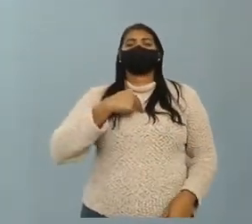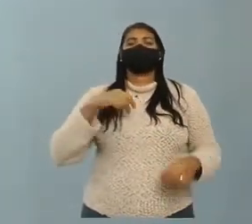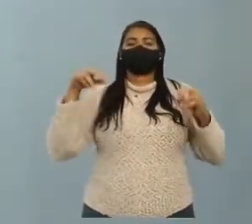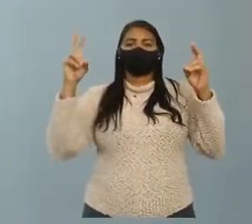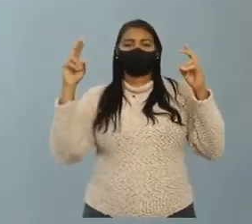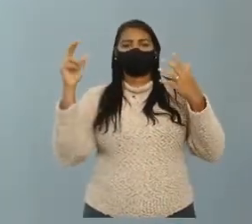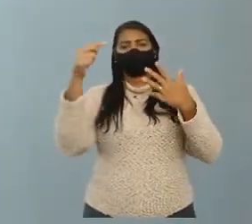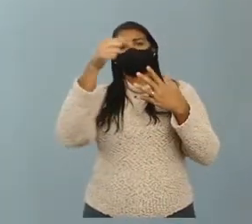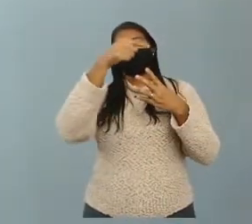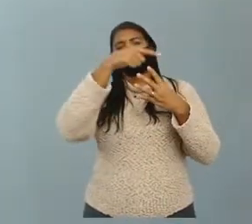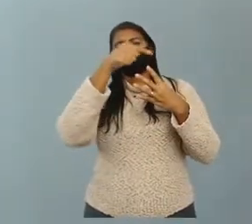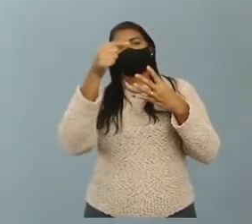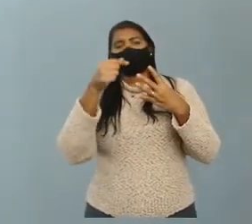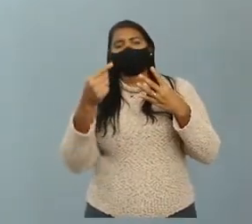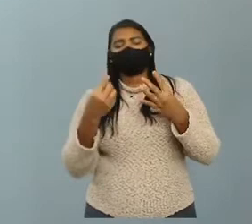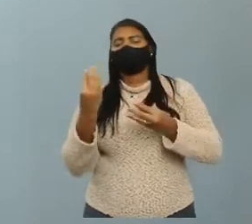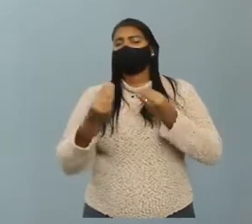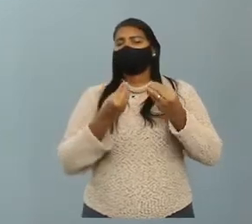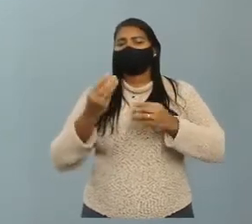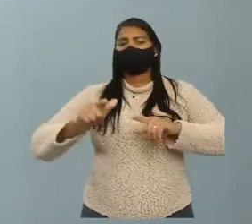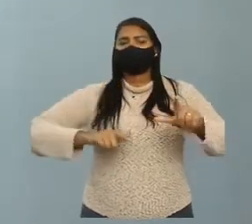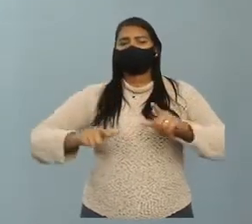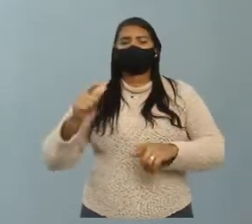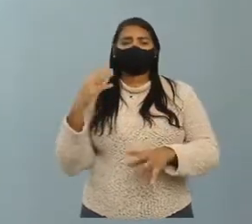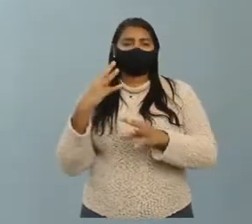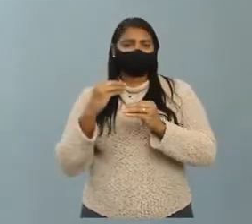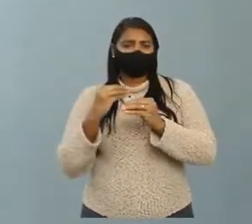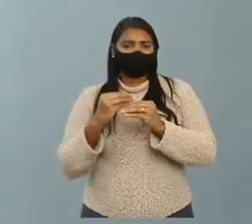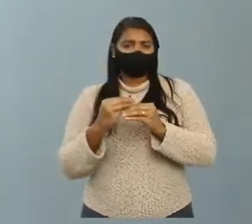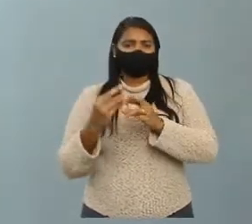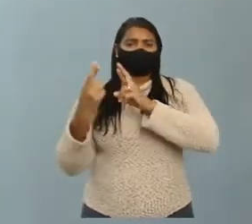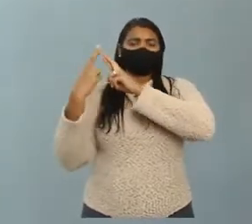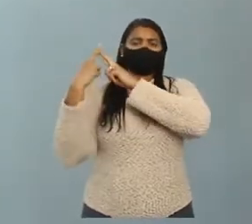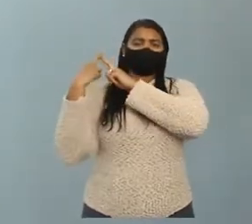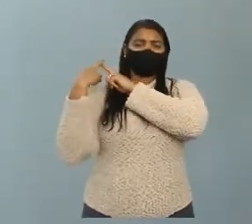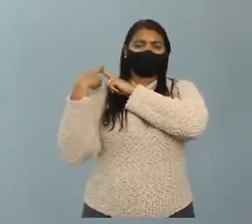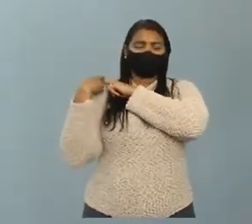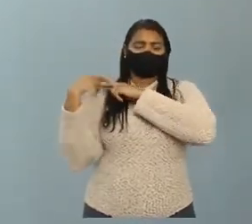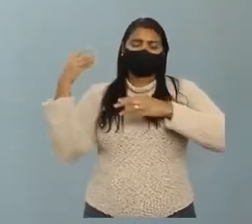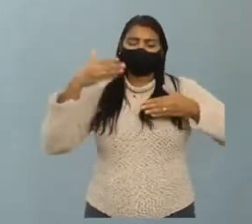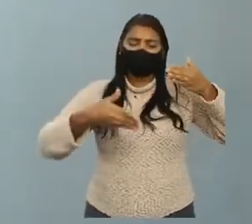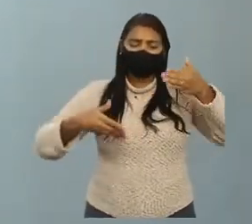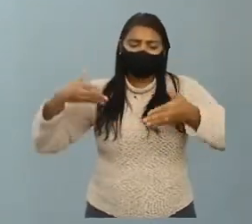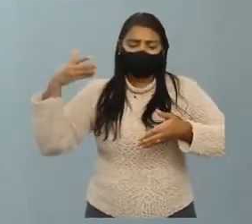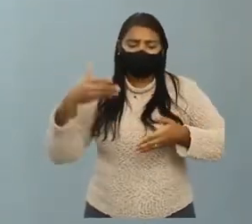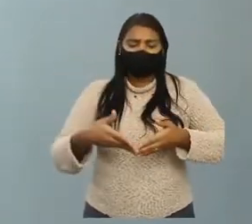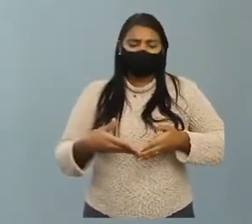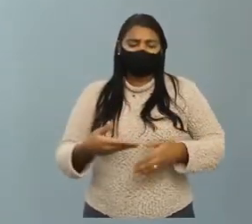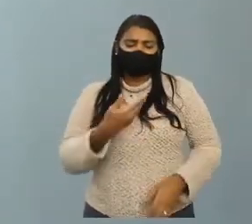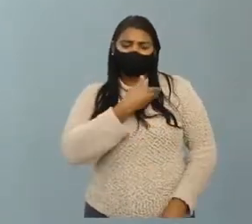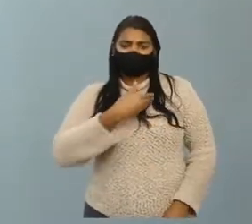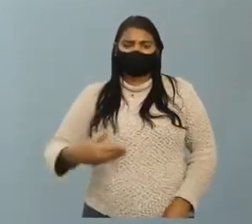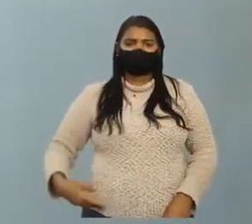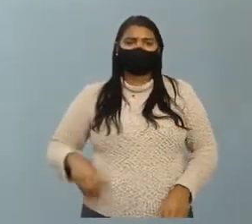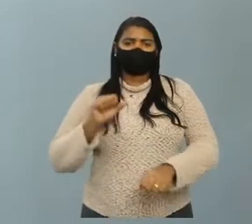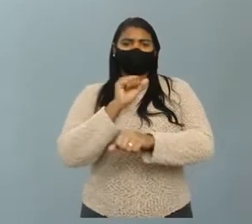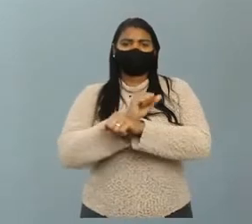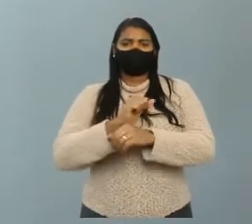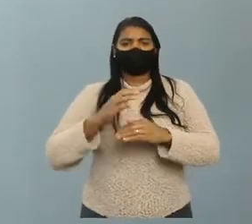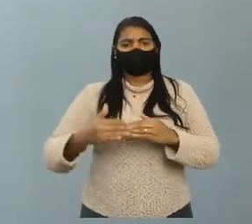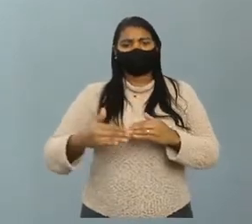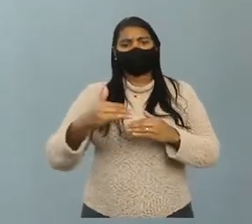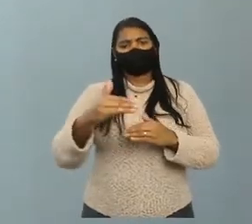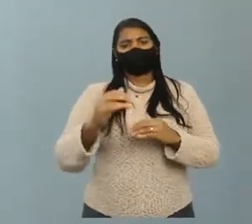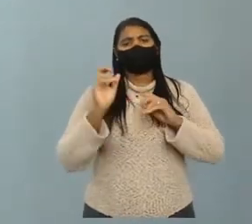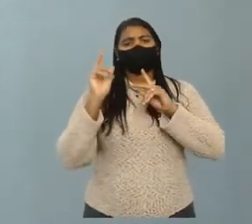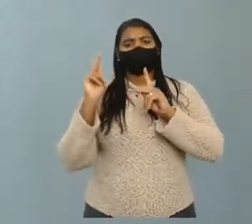abordando como esse trabalhismo ele vai ter, né, o papel, ele vai ter a participação do Estado dentro desse processo. Tá